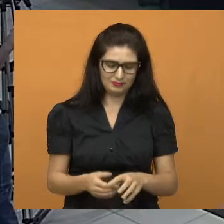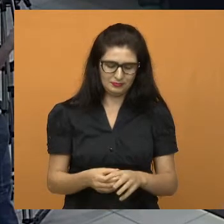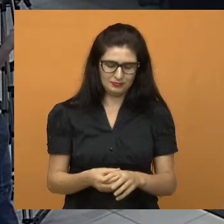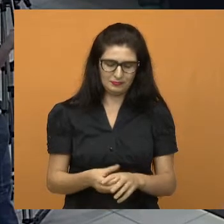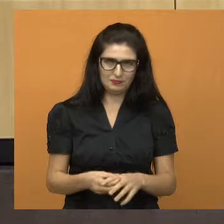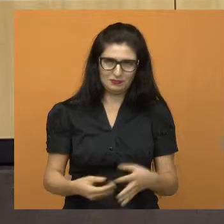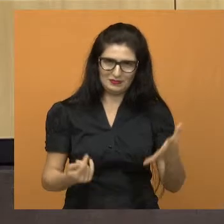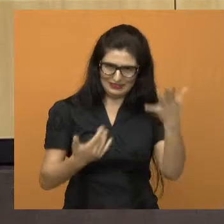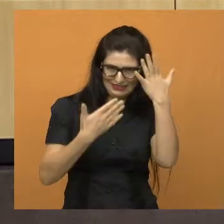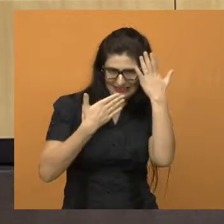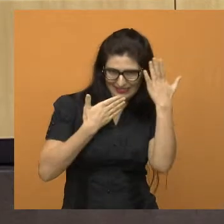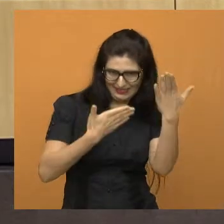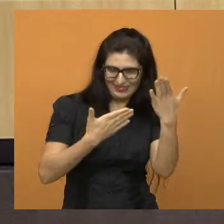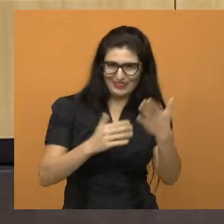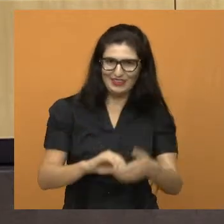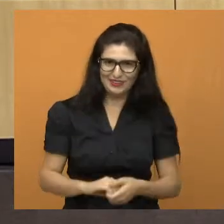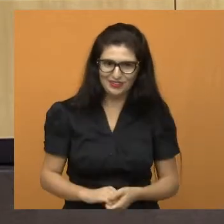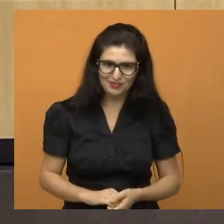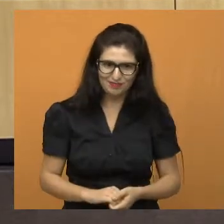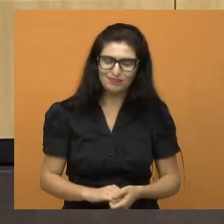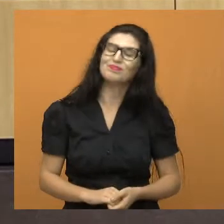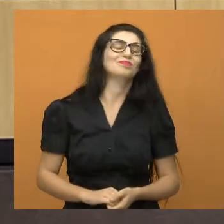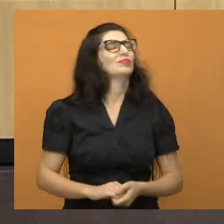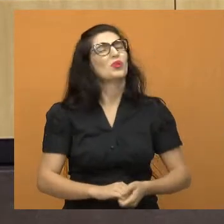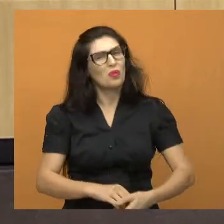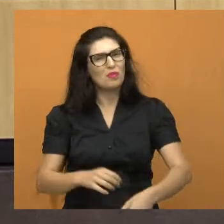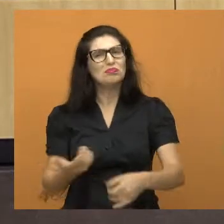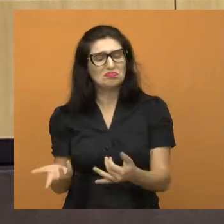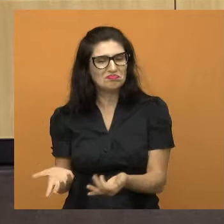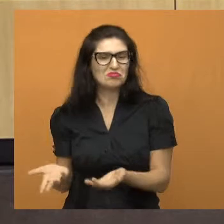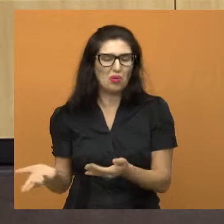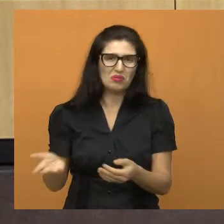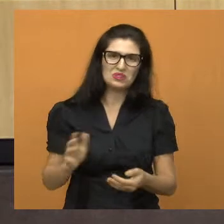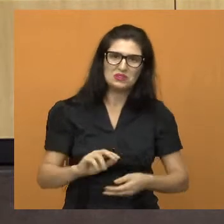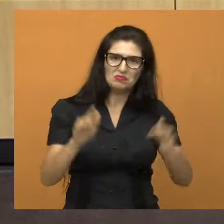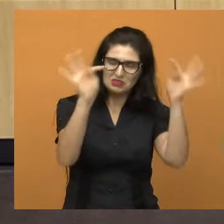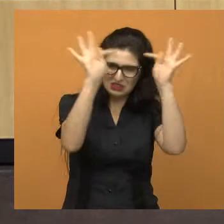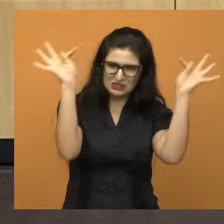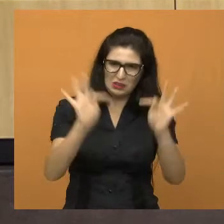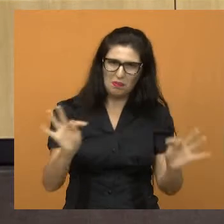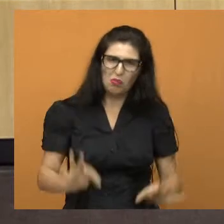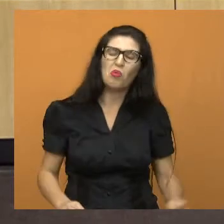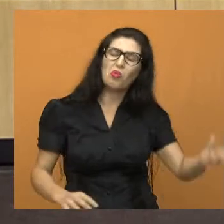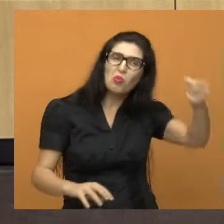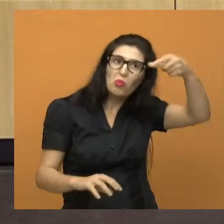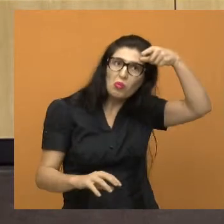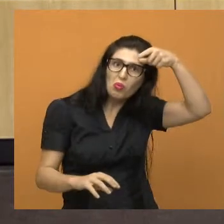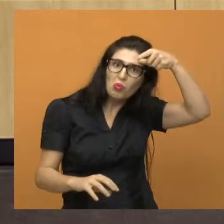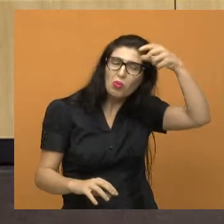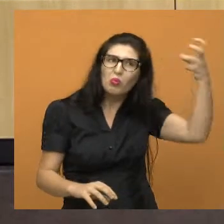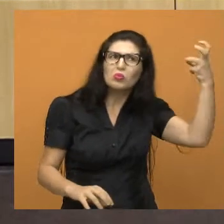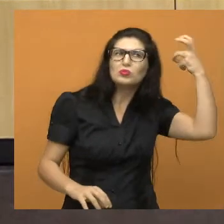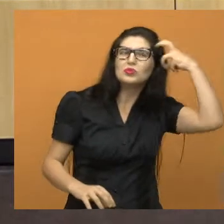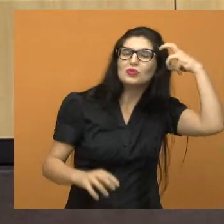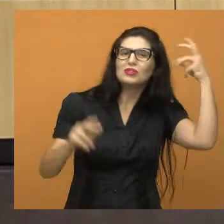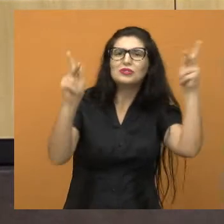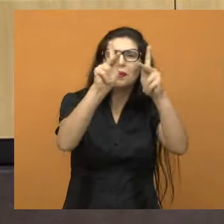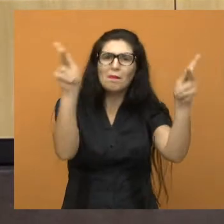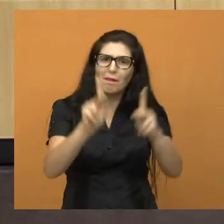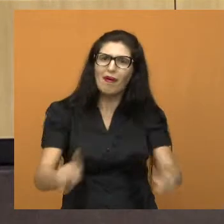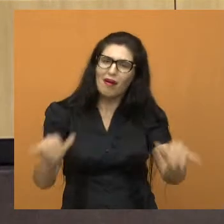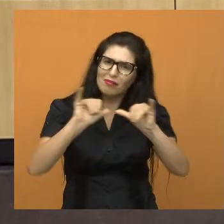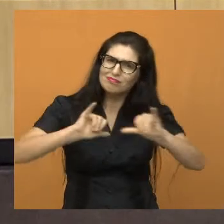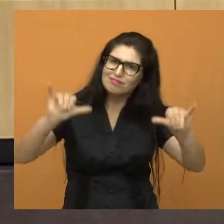Então, agradecemos a iniciativa e o exemplo, o testemunho dessa cultura de paz, começando pelas